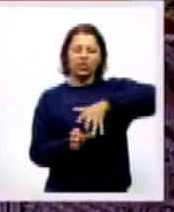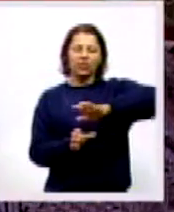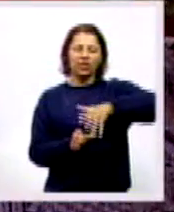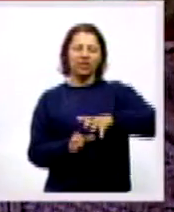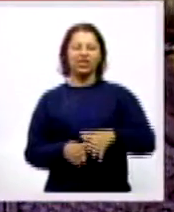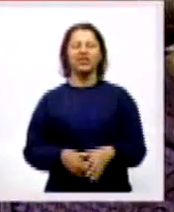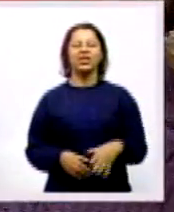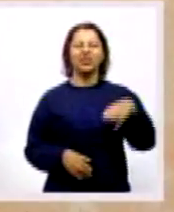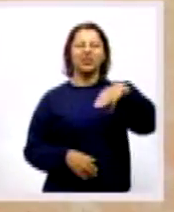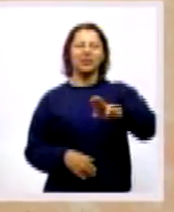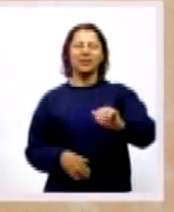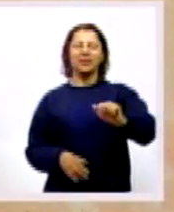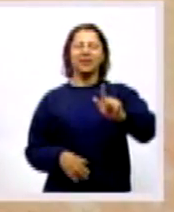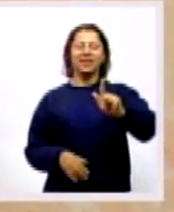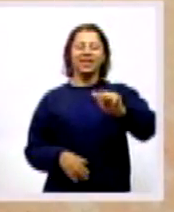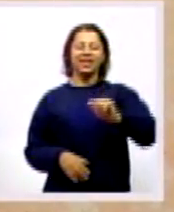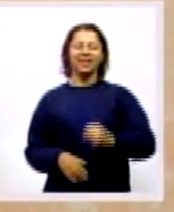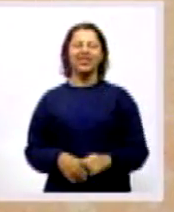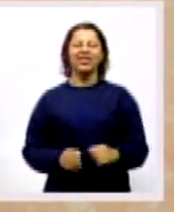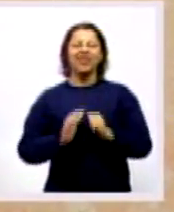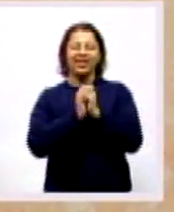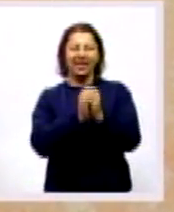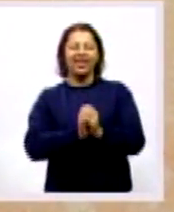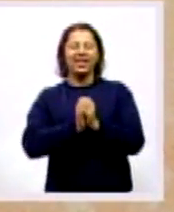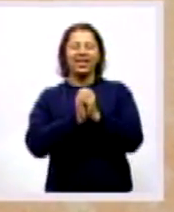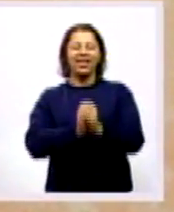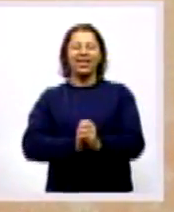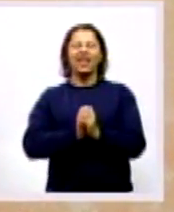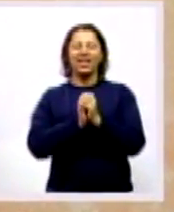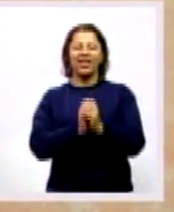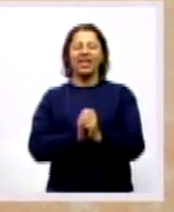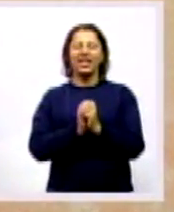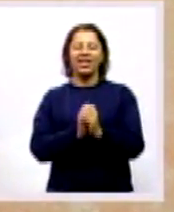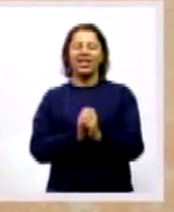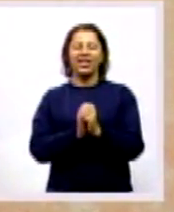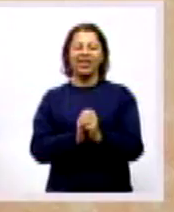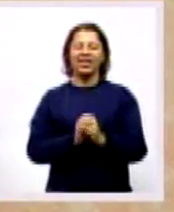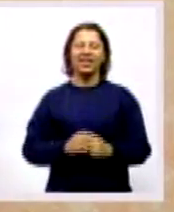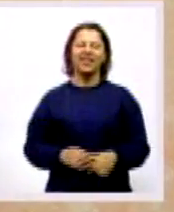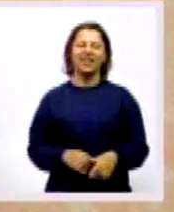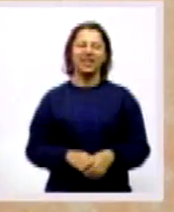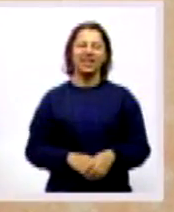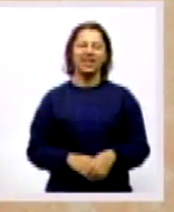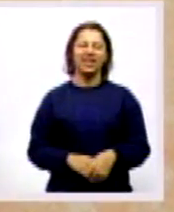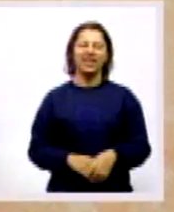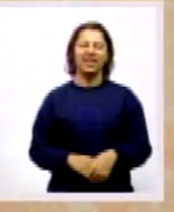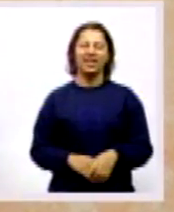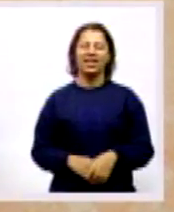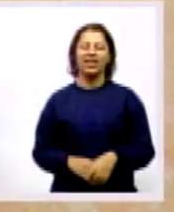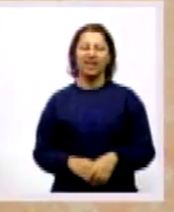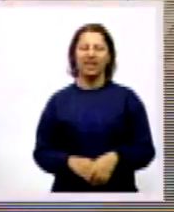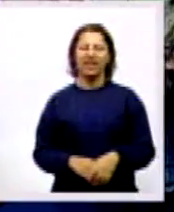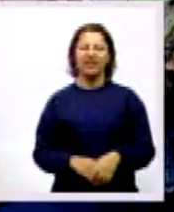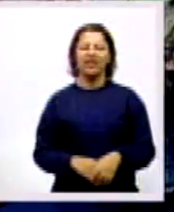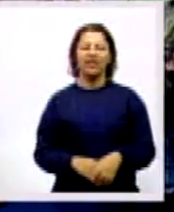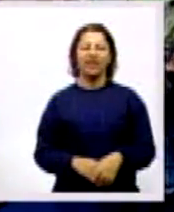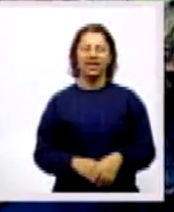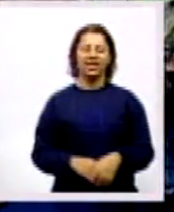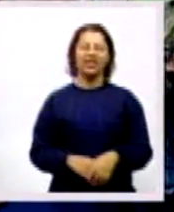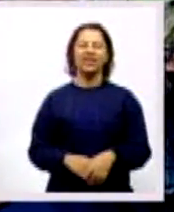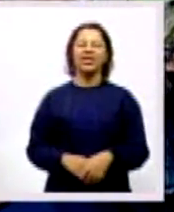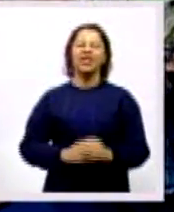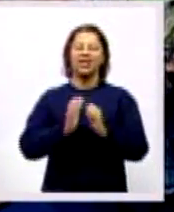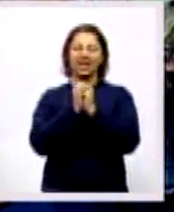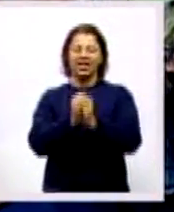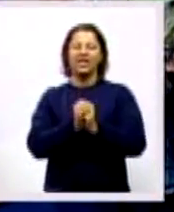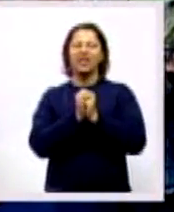Livro do Padre Alírio. E reza a oração de amorização. E põe essa dona Ana na cadeira. E olha para ela no pensamento. E reza